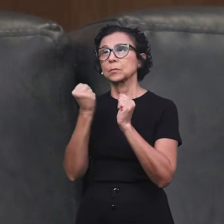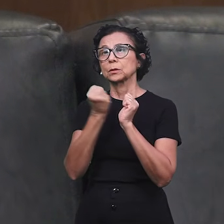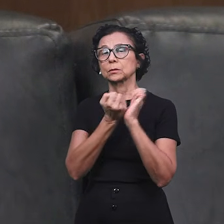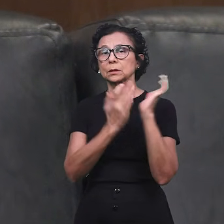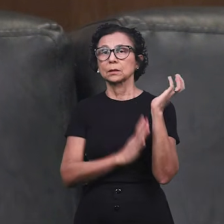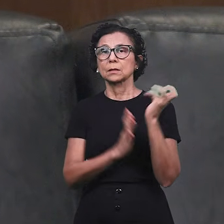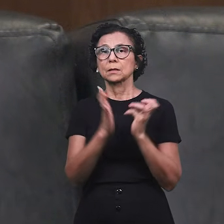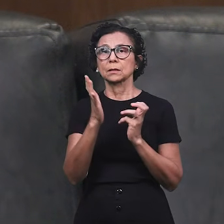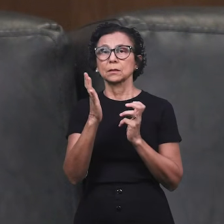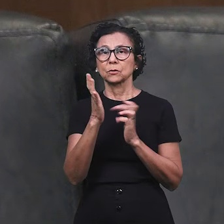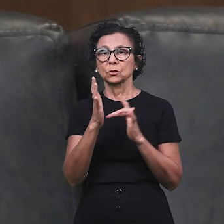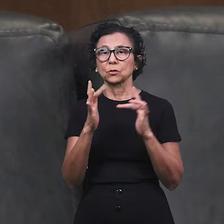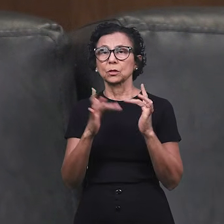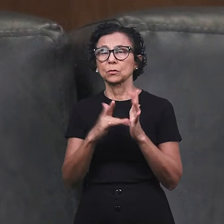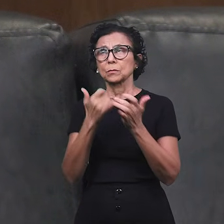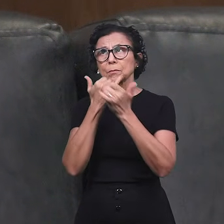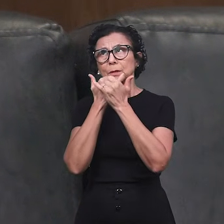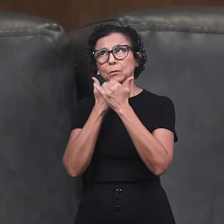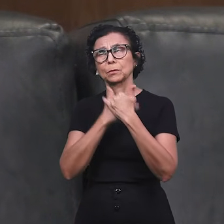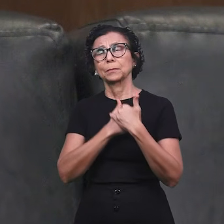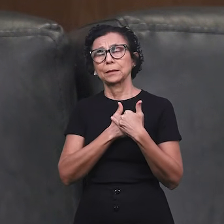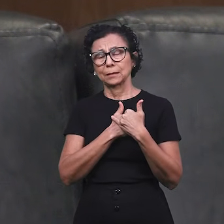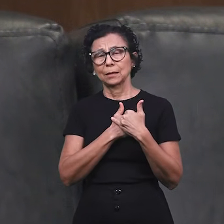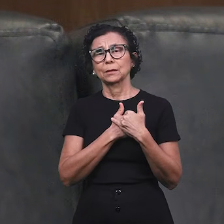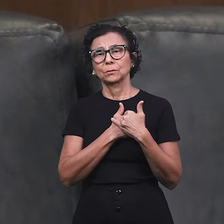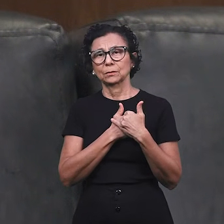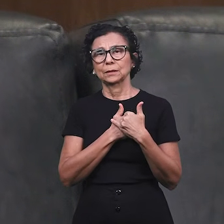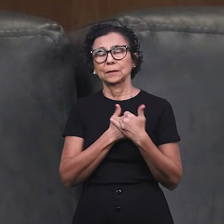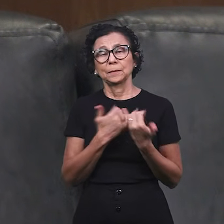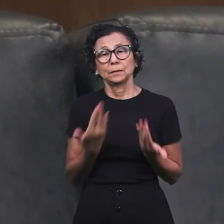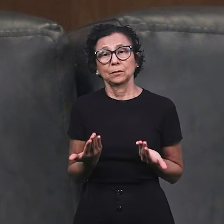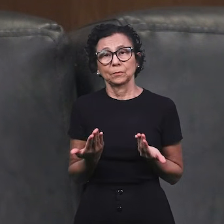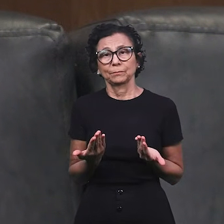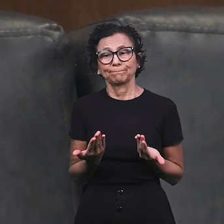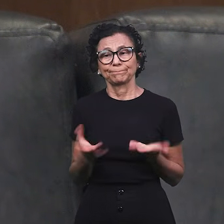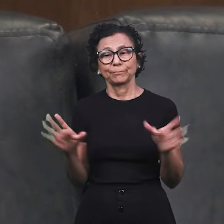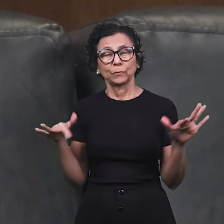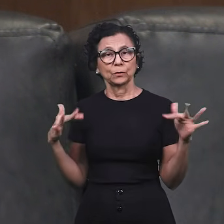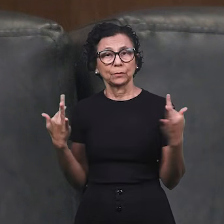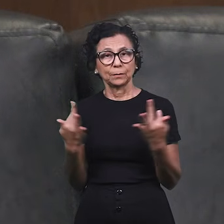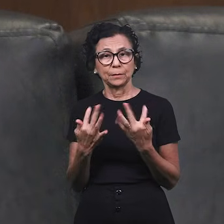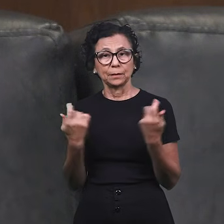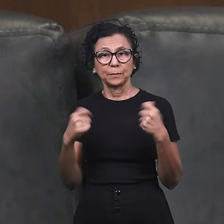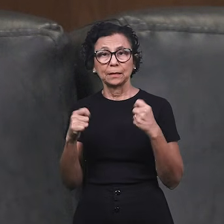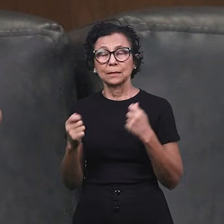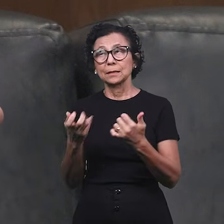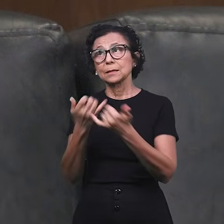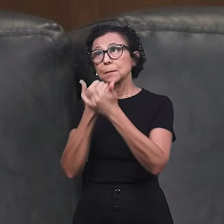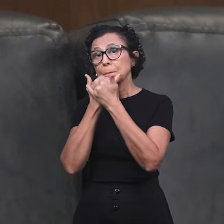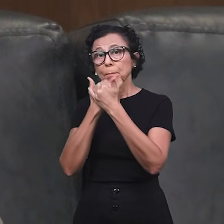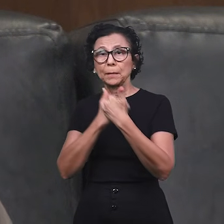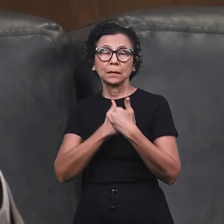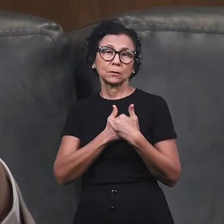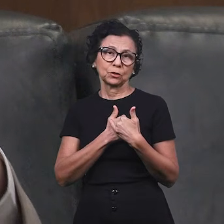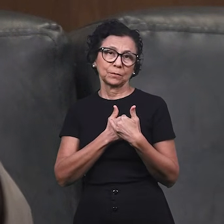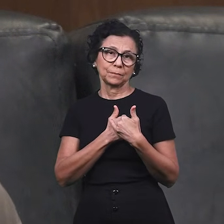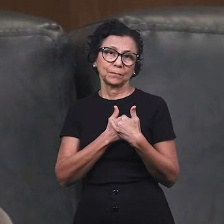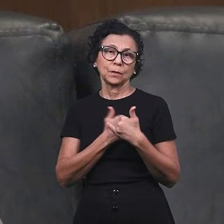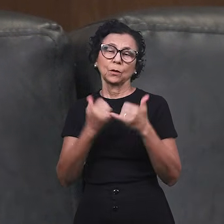do sangue bom. de Jesus. Deus nos perdoa. Muito bom, Então, uma família de servos de Deus tem que ter perdão. muito bom.